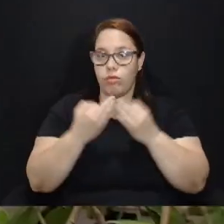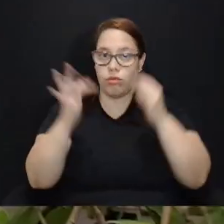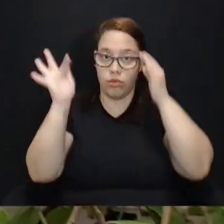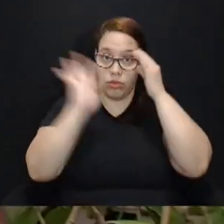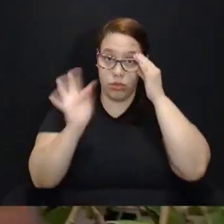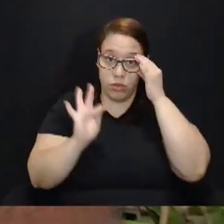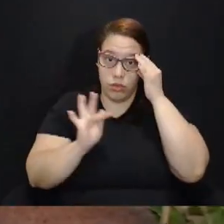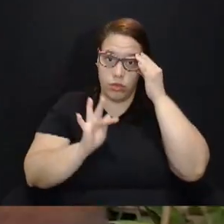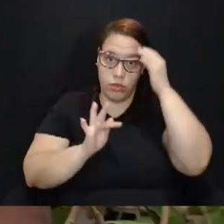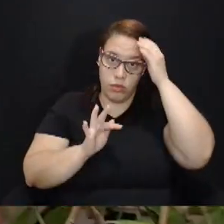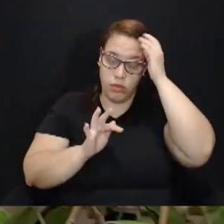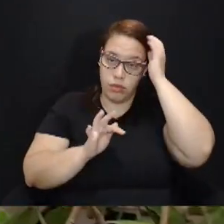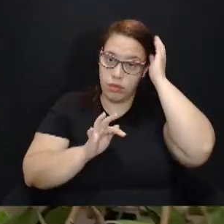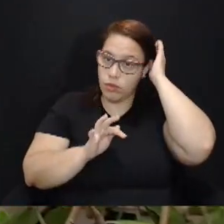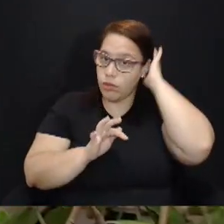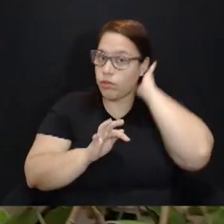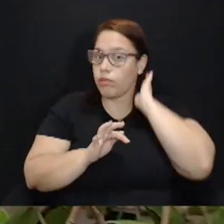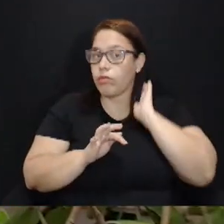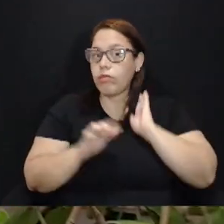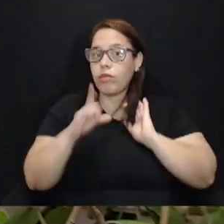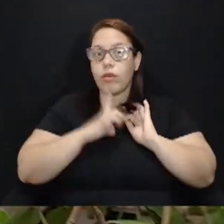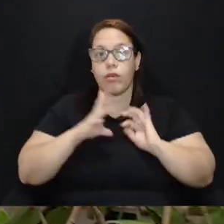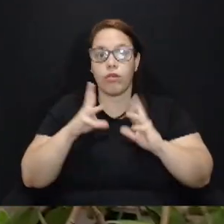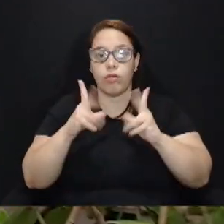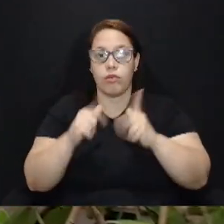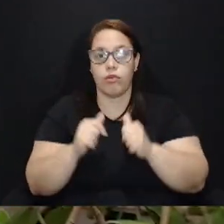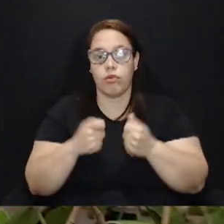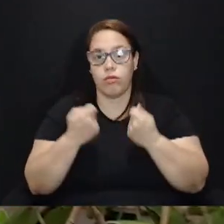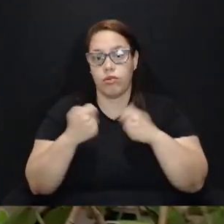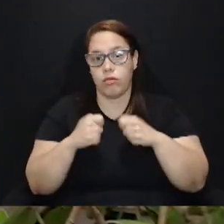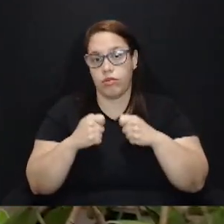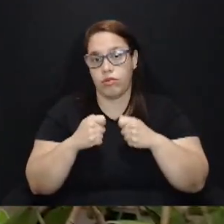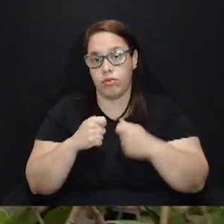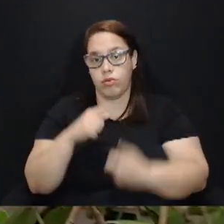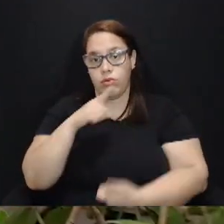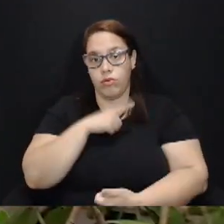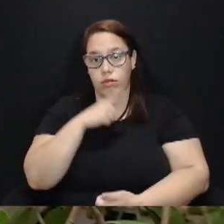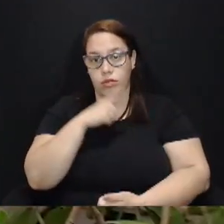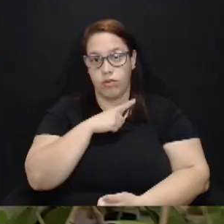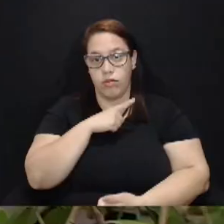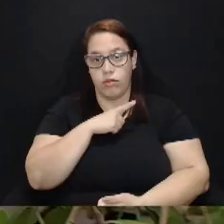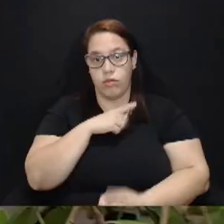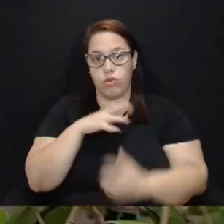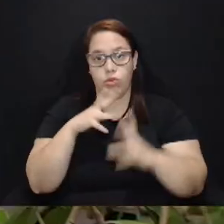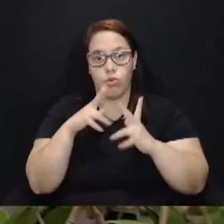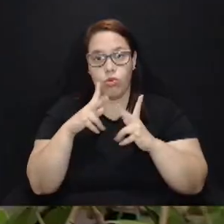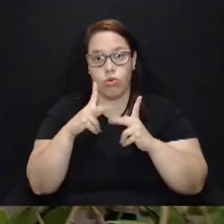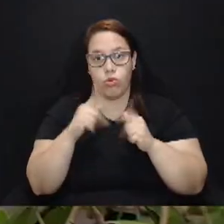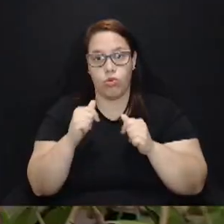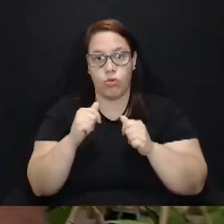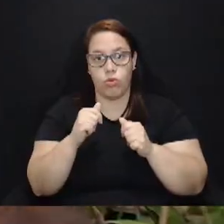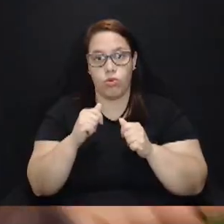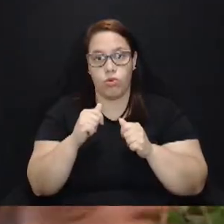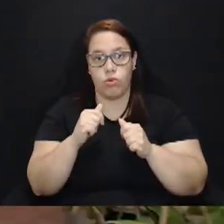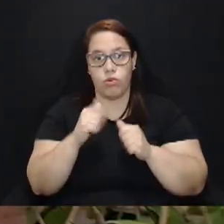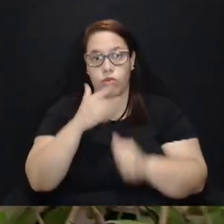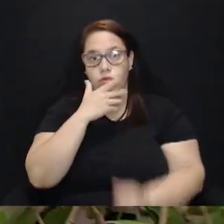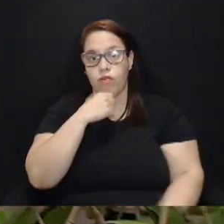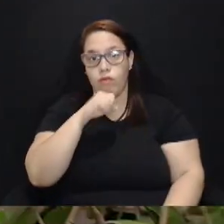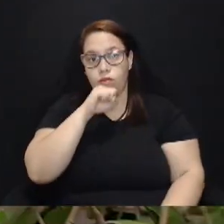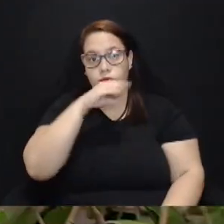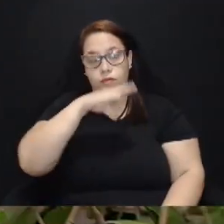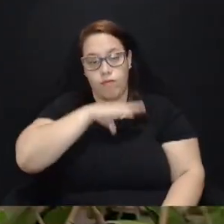feliz. Porque nós tínhamos tudo que uma família de periferia tinha. Tudo. Nós tínhamos paz e coragem de